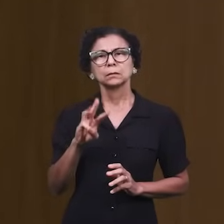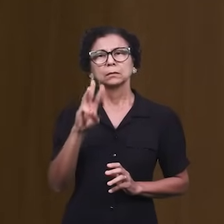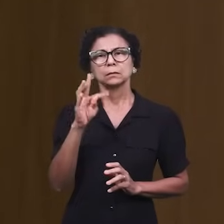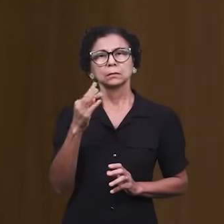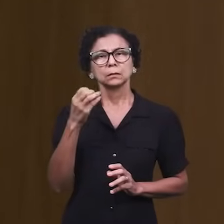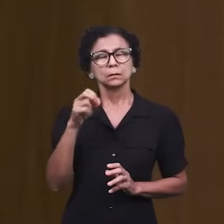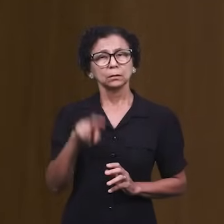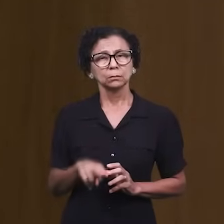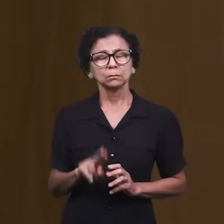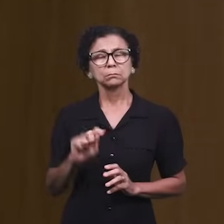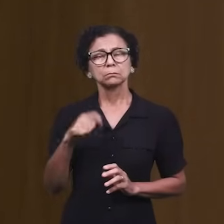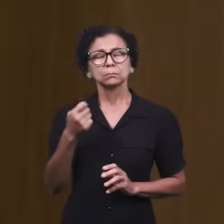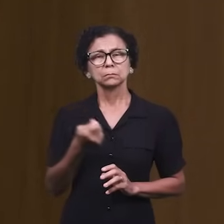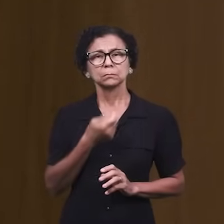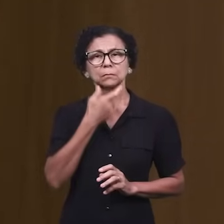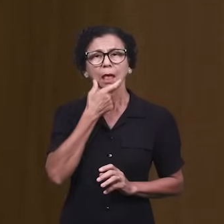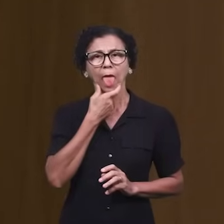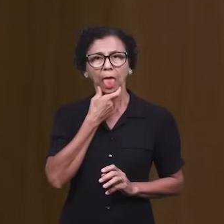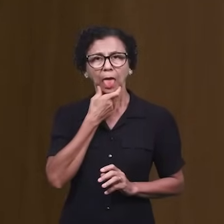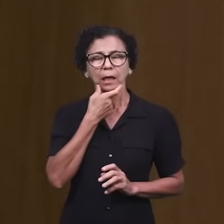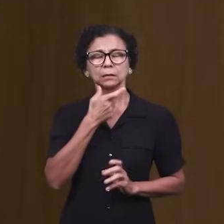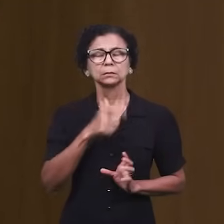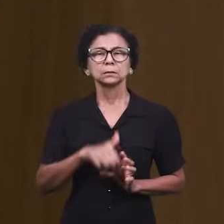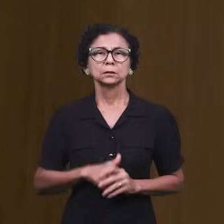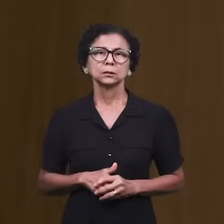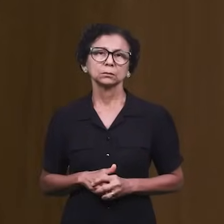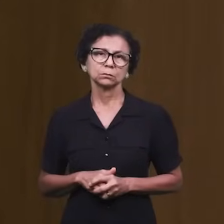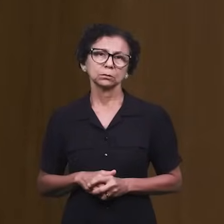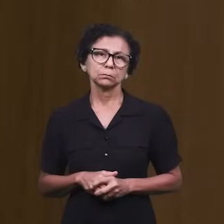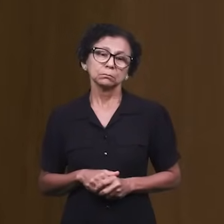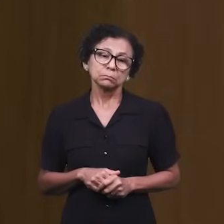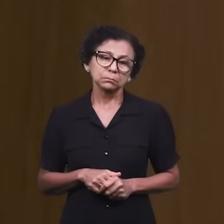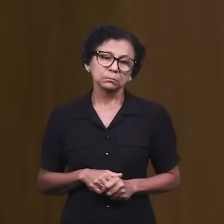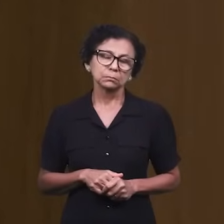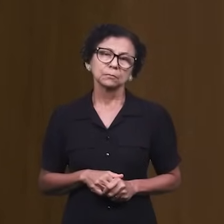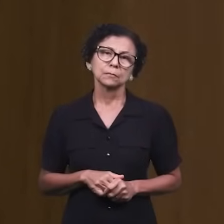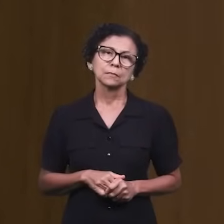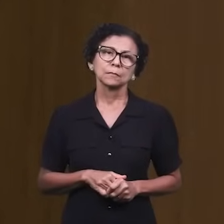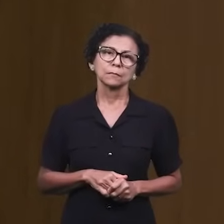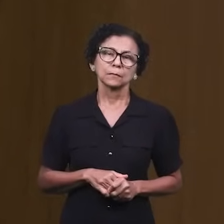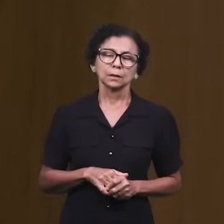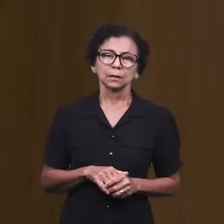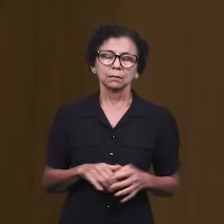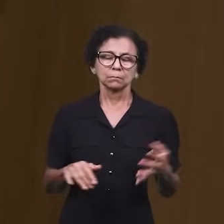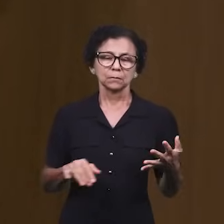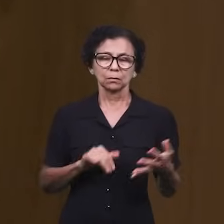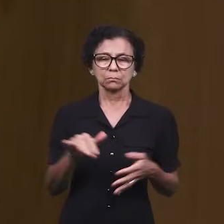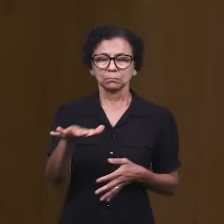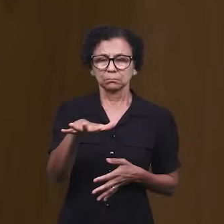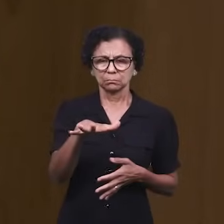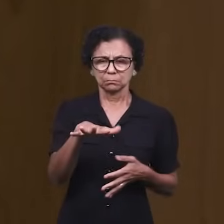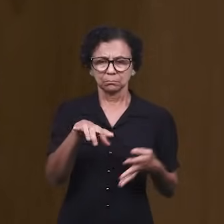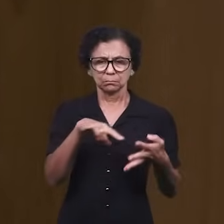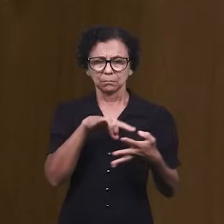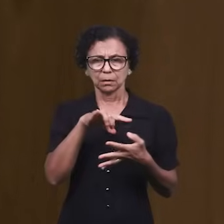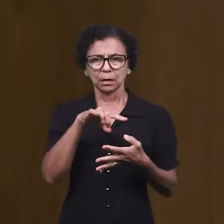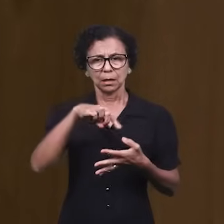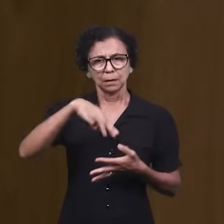as 3 medidas que tinha absoluta ali seria o espaço, que é, como você falou, Sim.